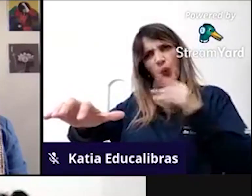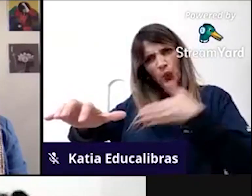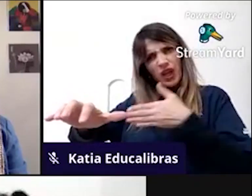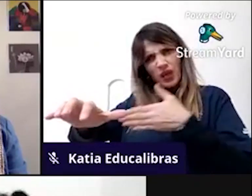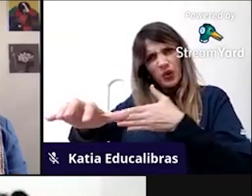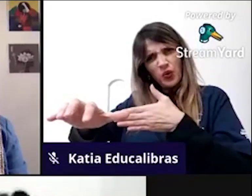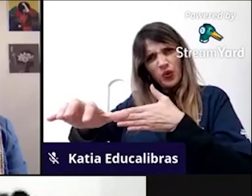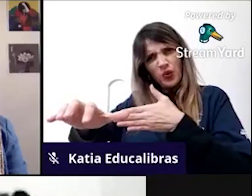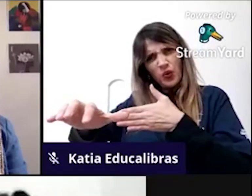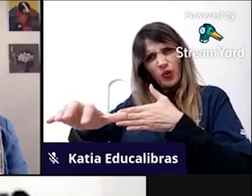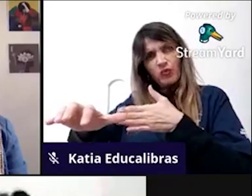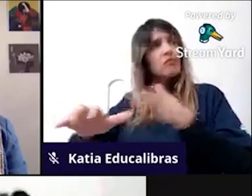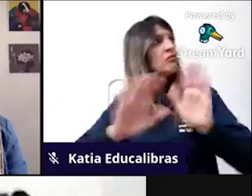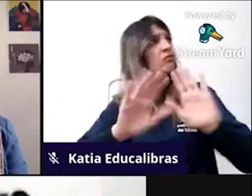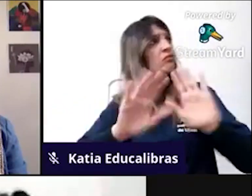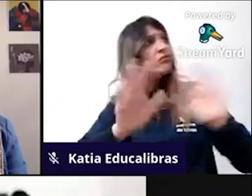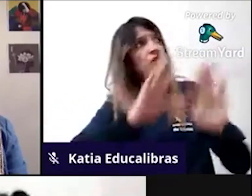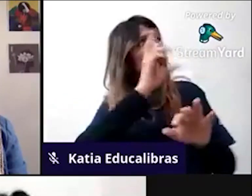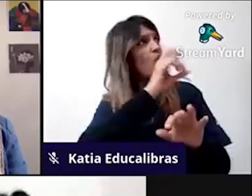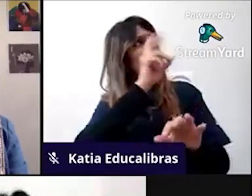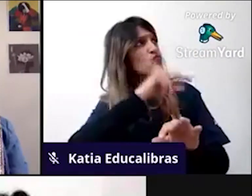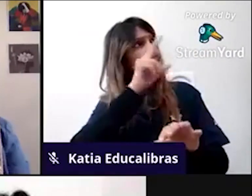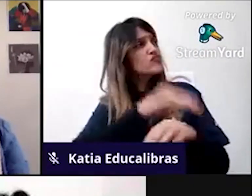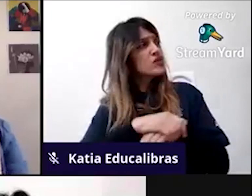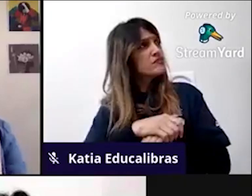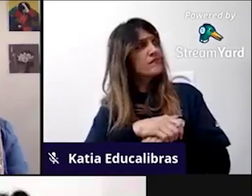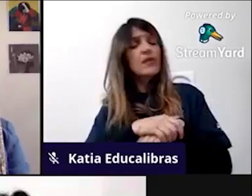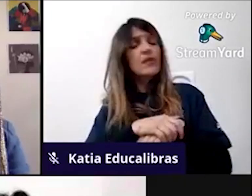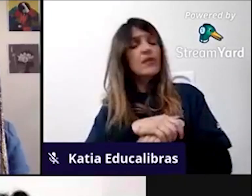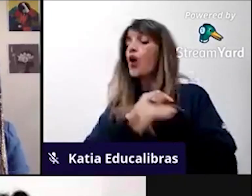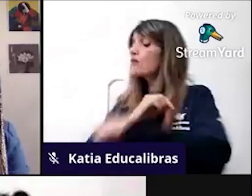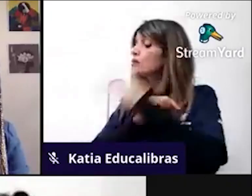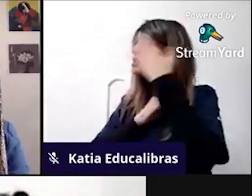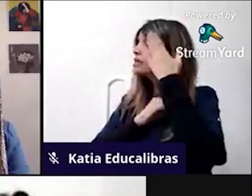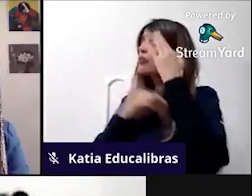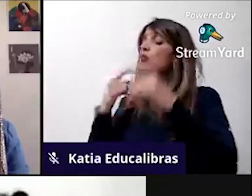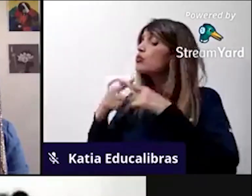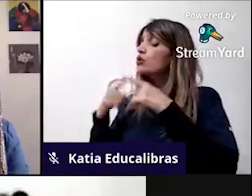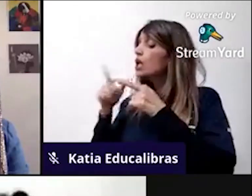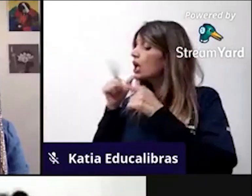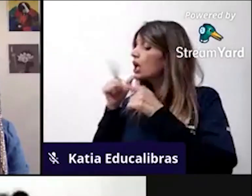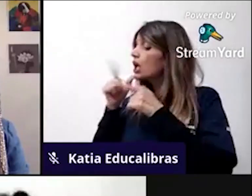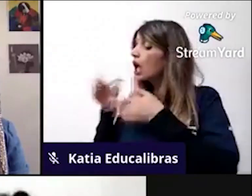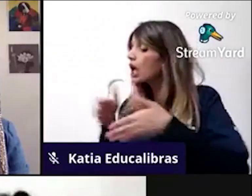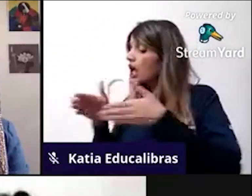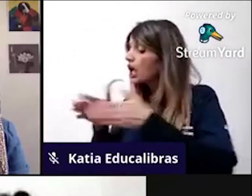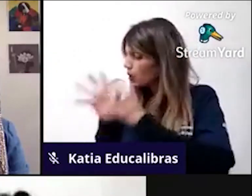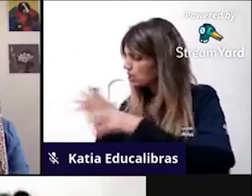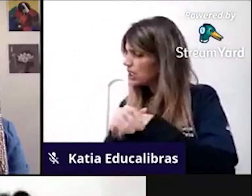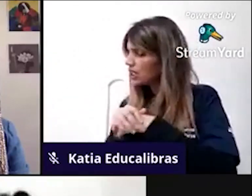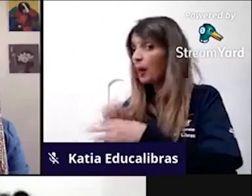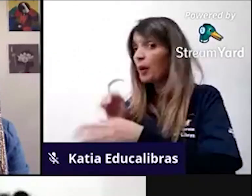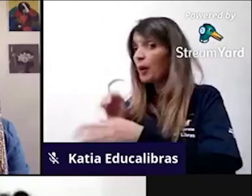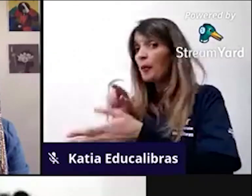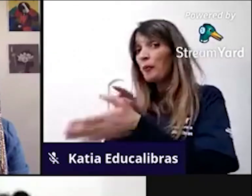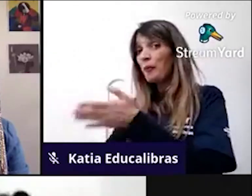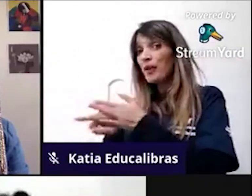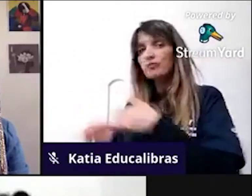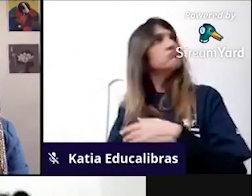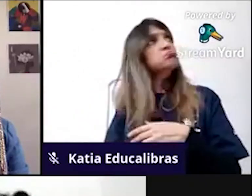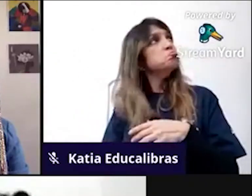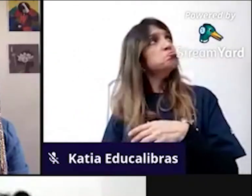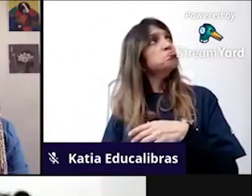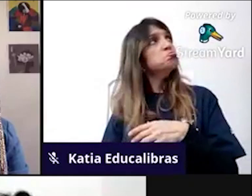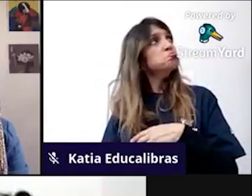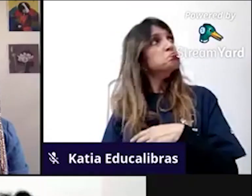nunca ouvi. E você sabe por que, que o rio faz isso? Ele perguntou. Disse, não, avô, não sei, não.